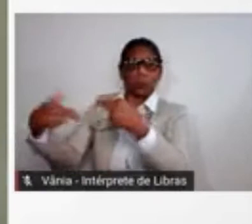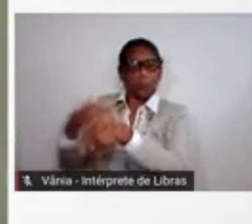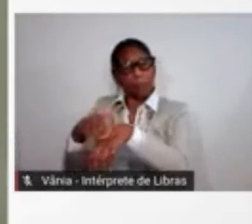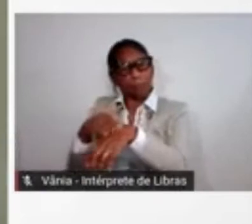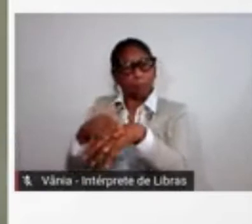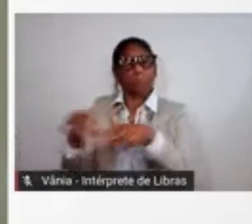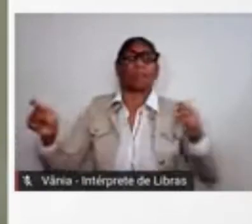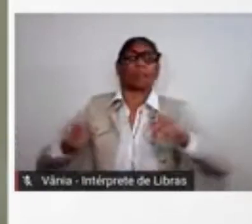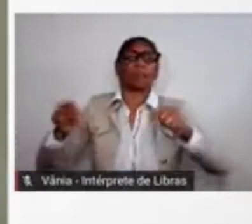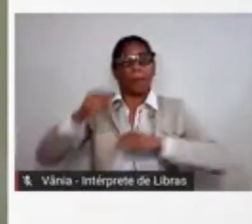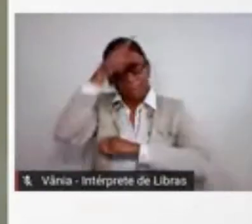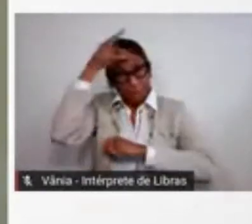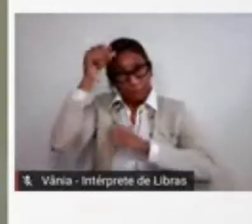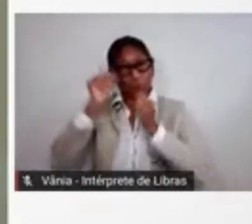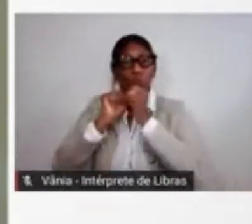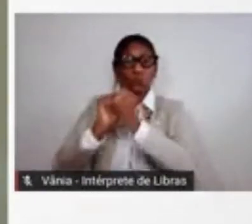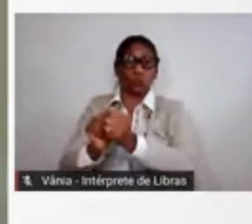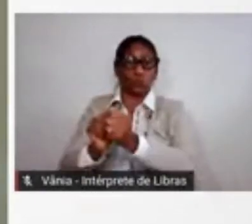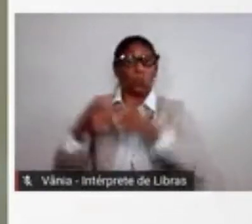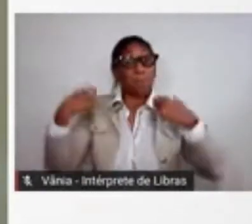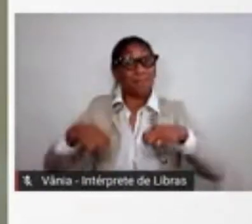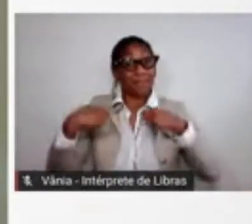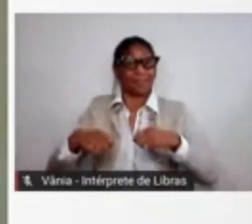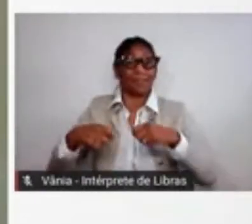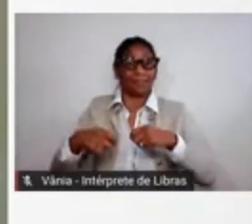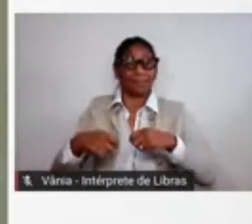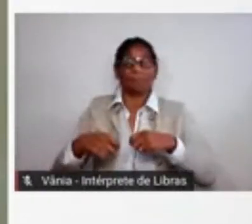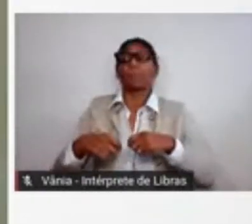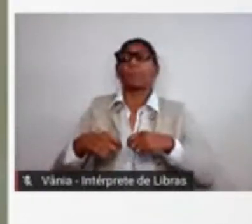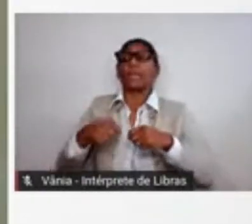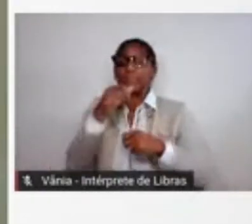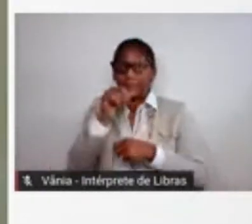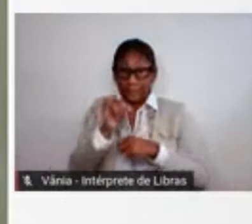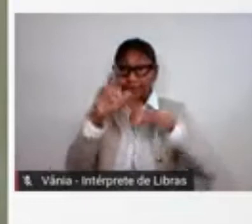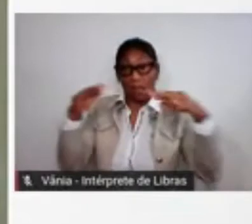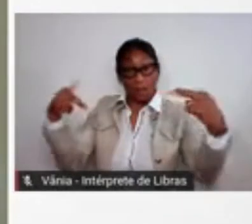dos prefeitos é uma condição para que o prefeito possa